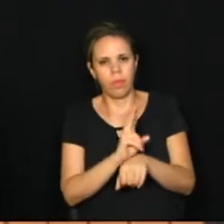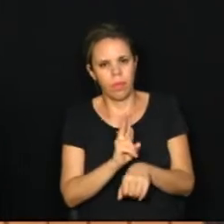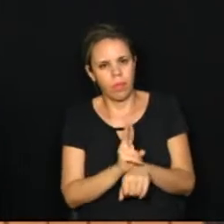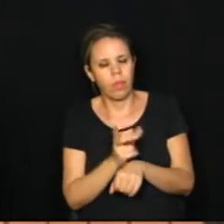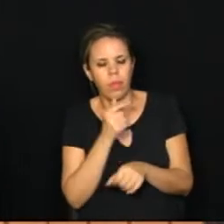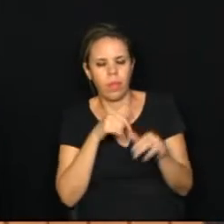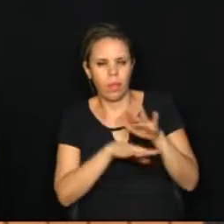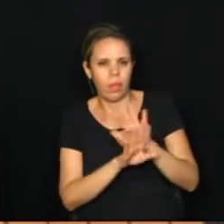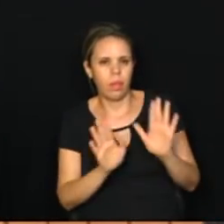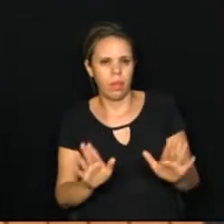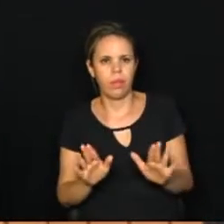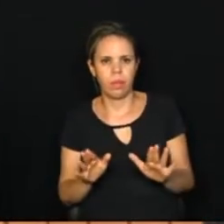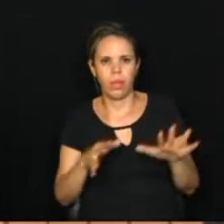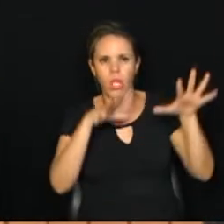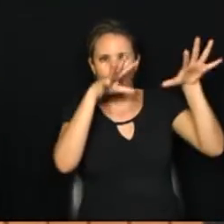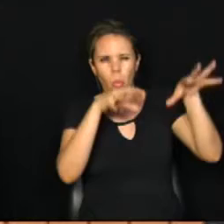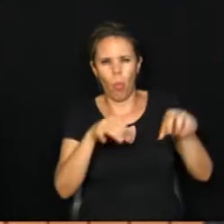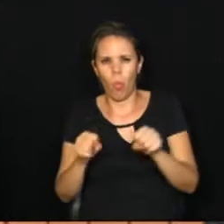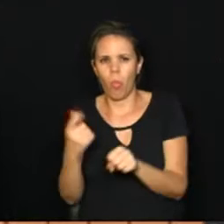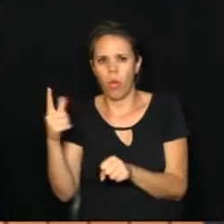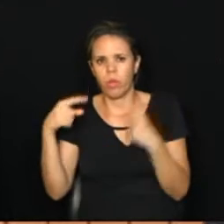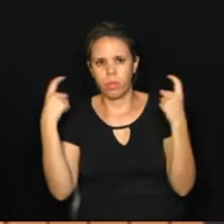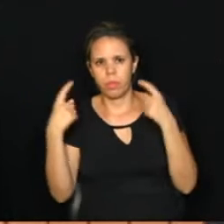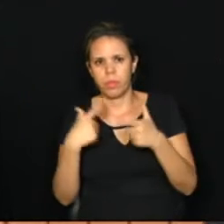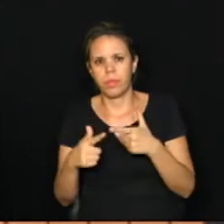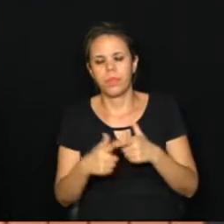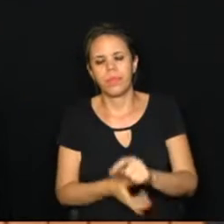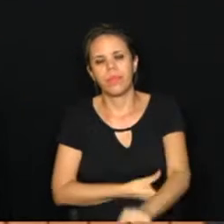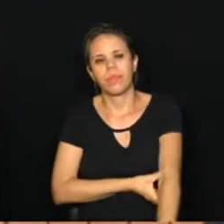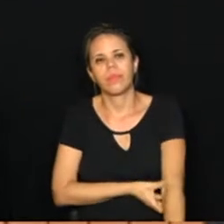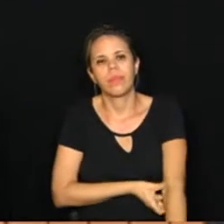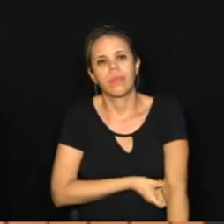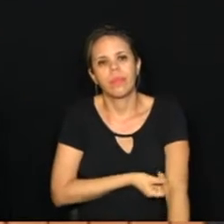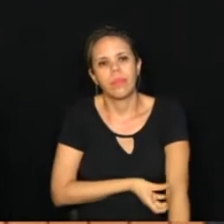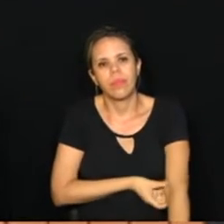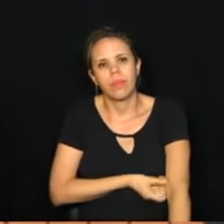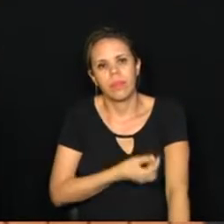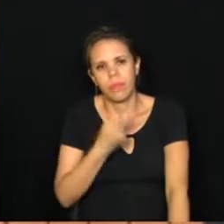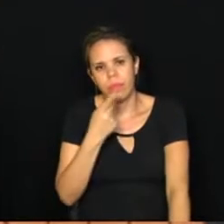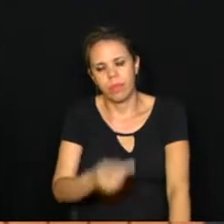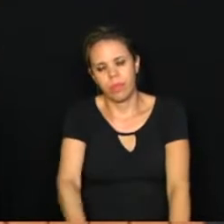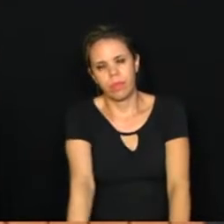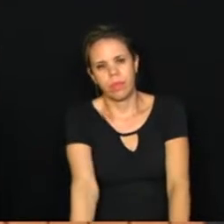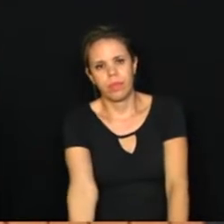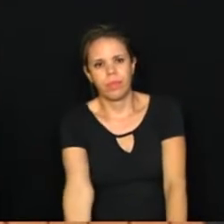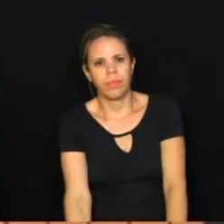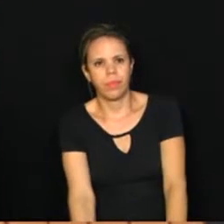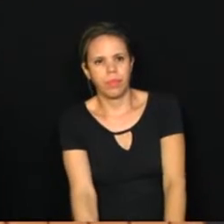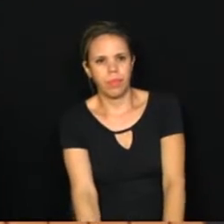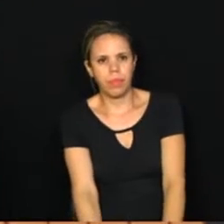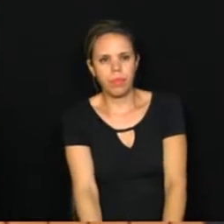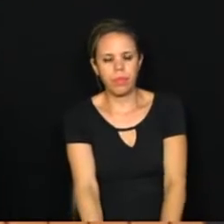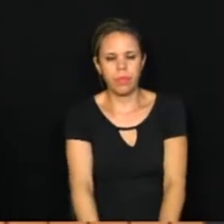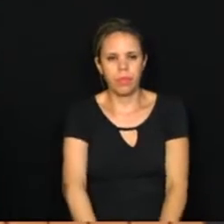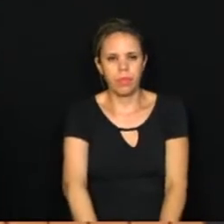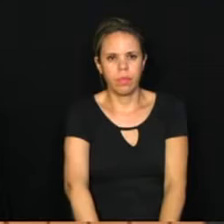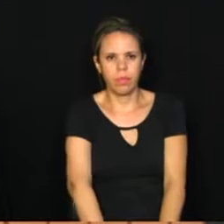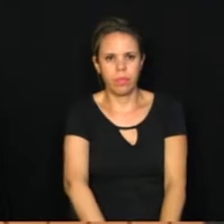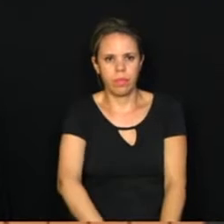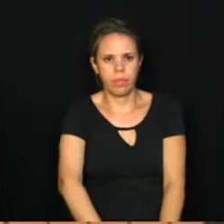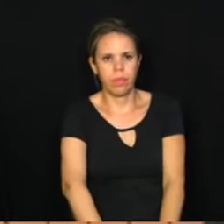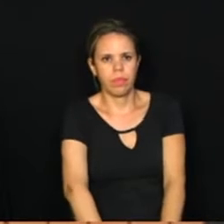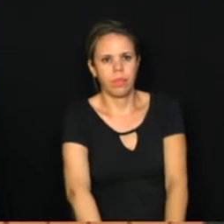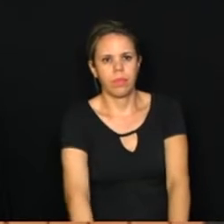água, a estiagem causa outros problemas. E para falar de um deles, eu quero já passar a palavra